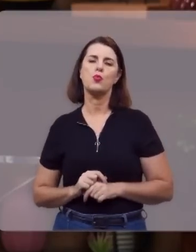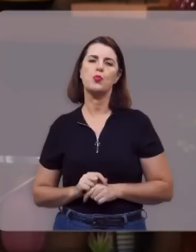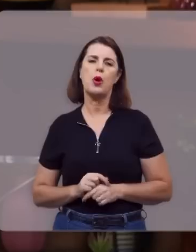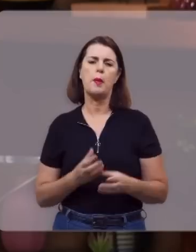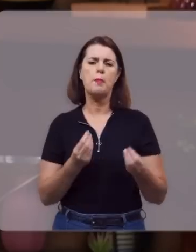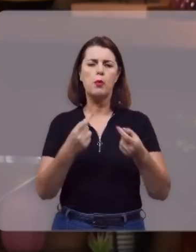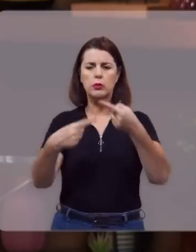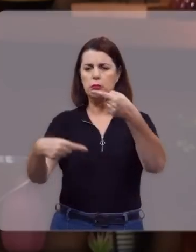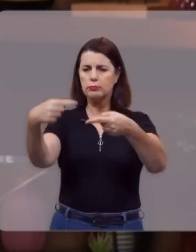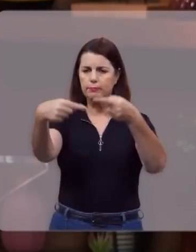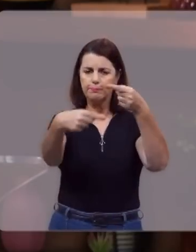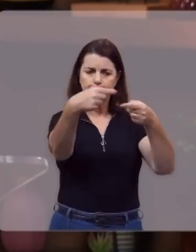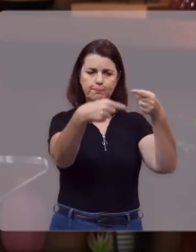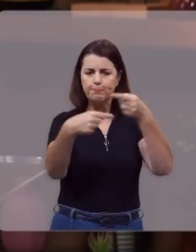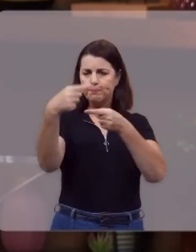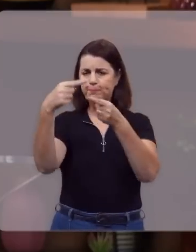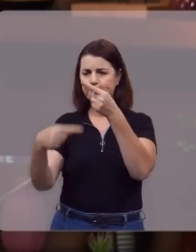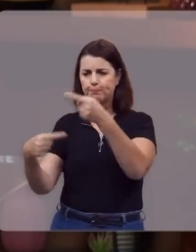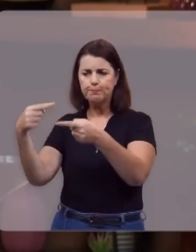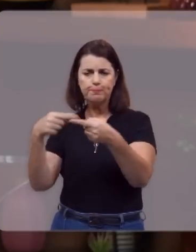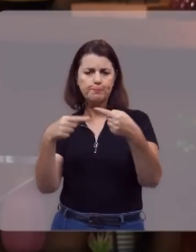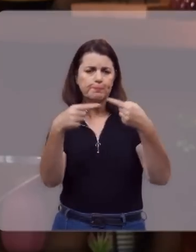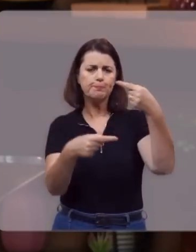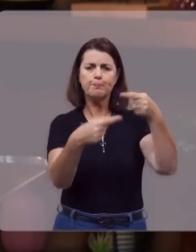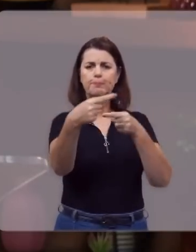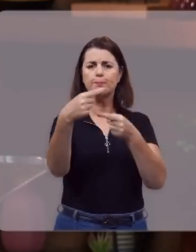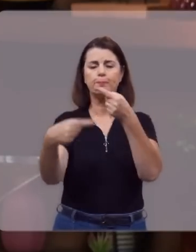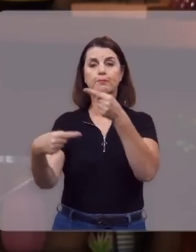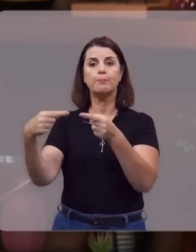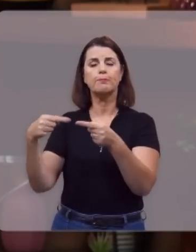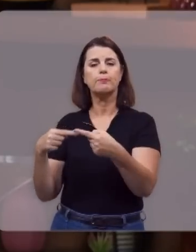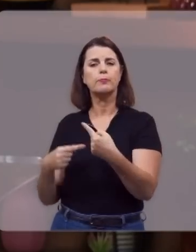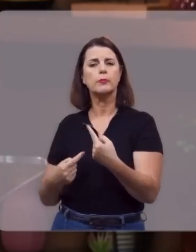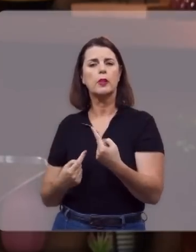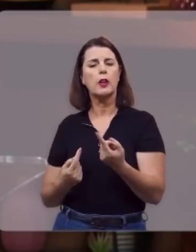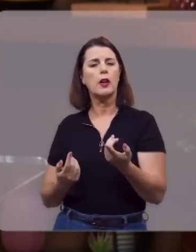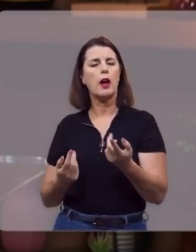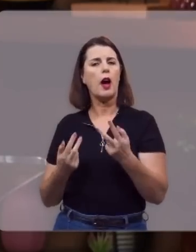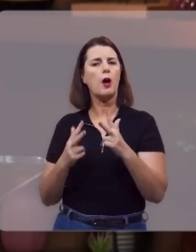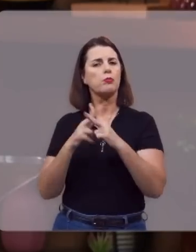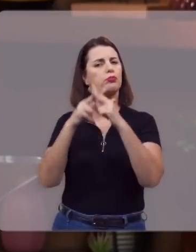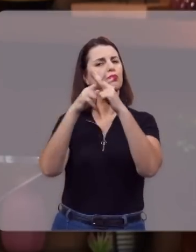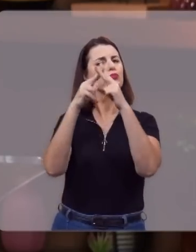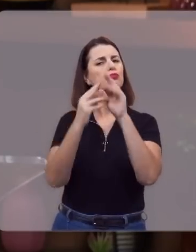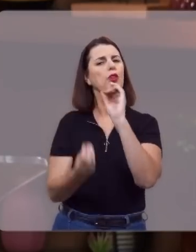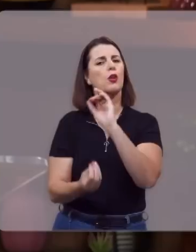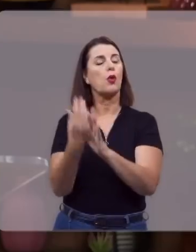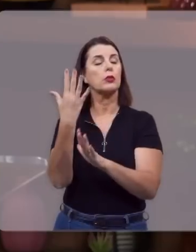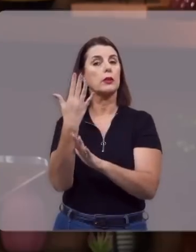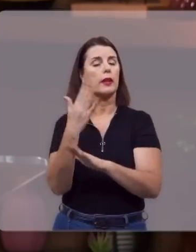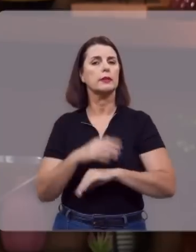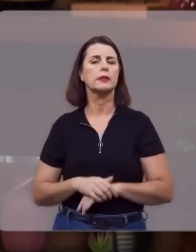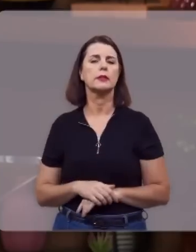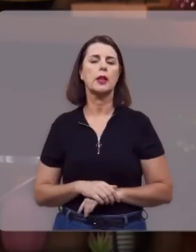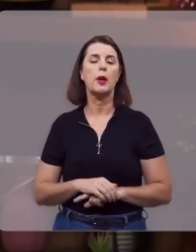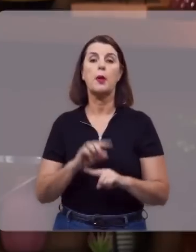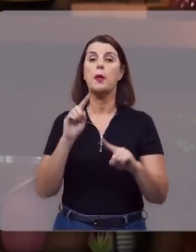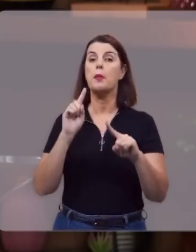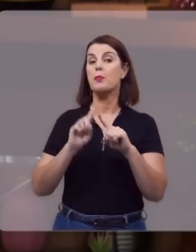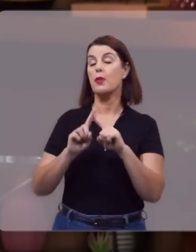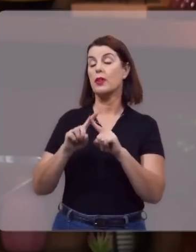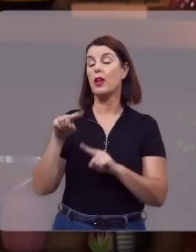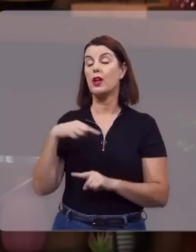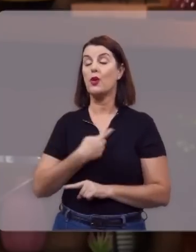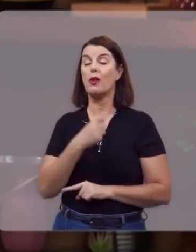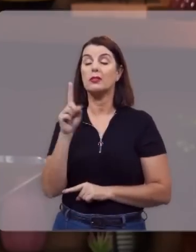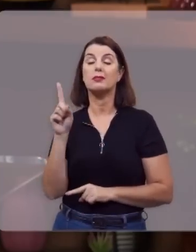Muitas disputas, muitas brigas, muitas contendas, muitas desavenças ocorrem porque nós